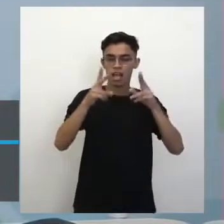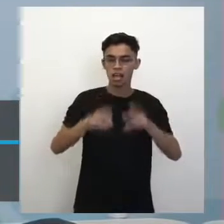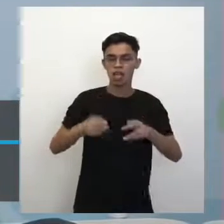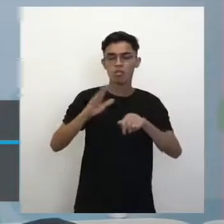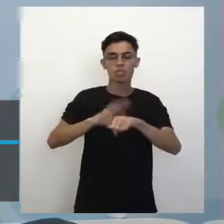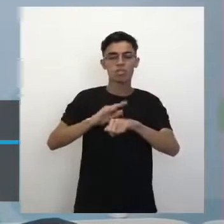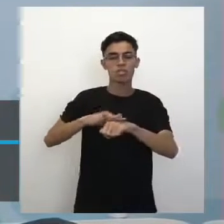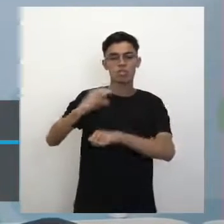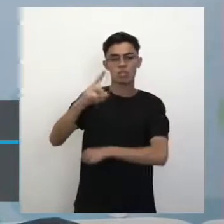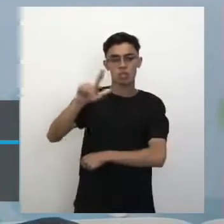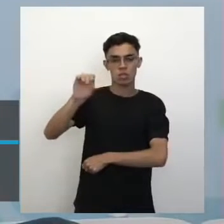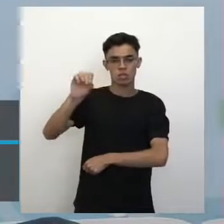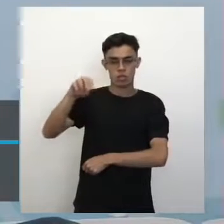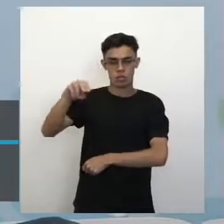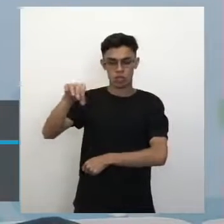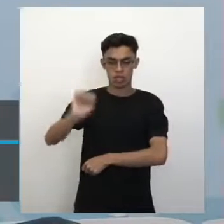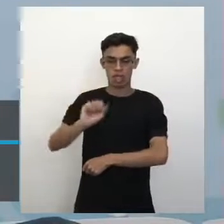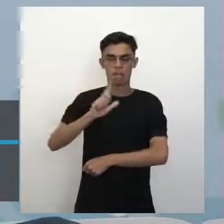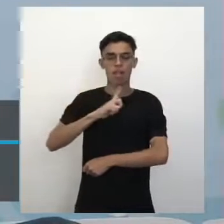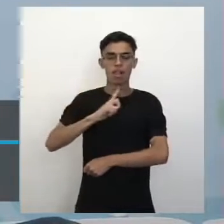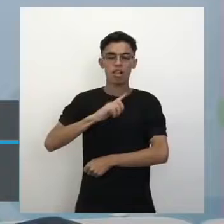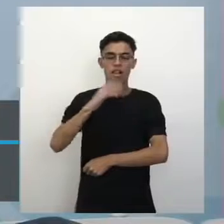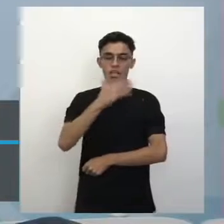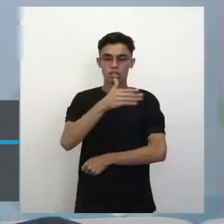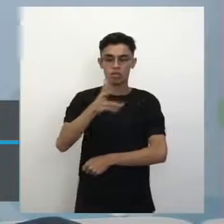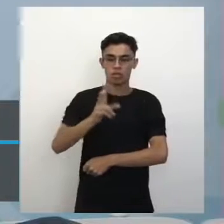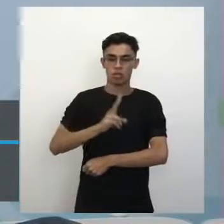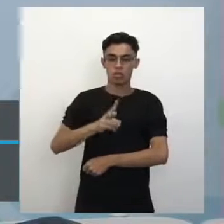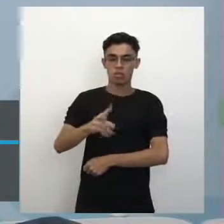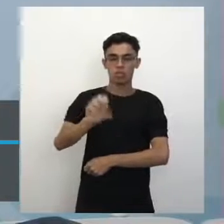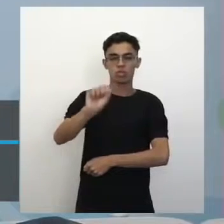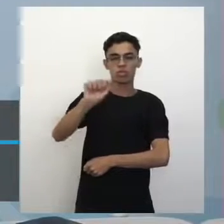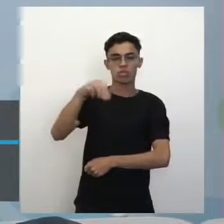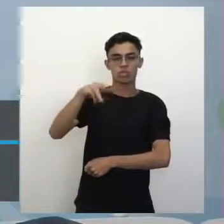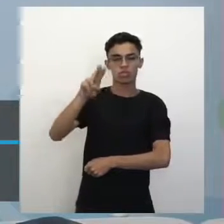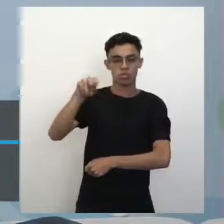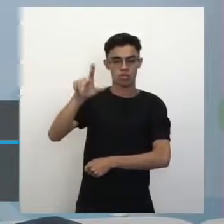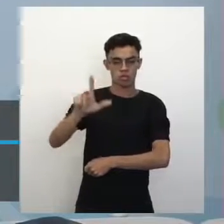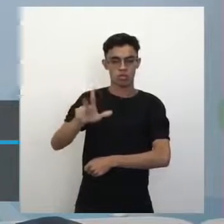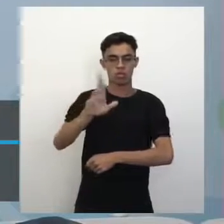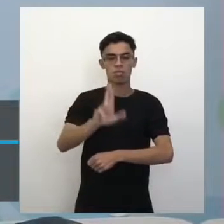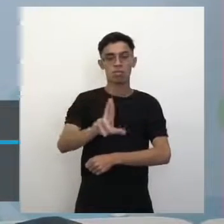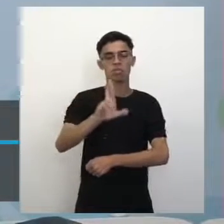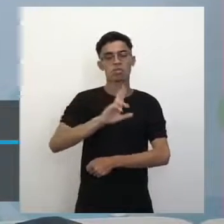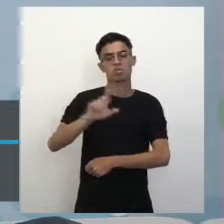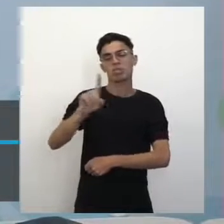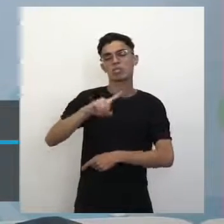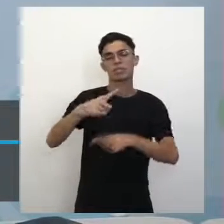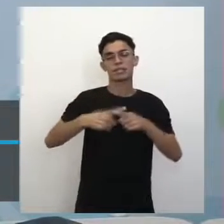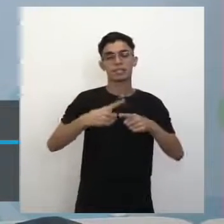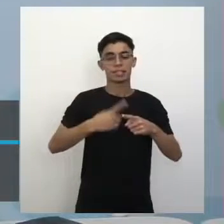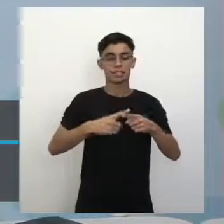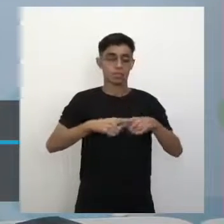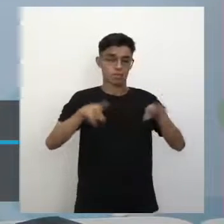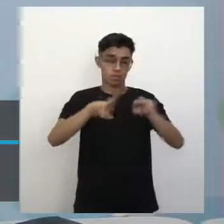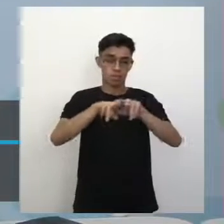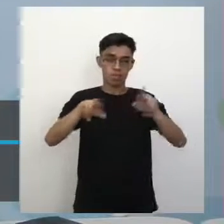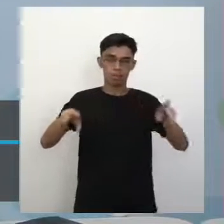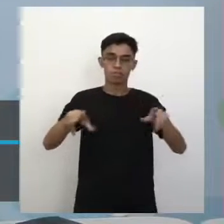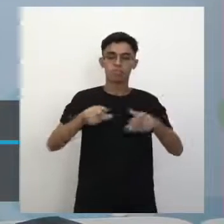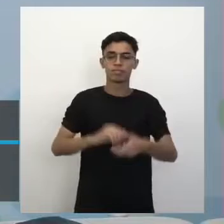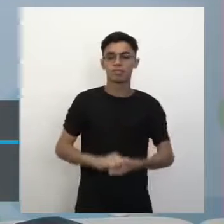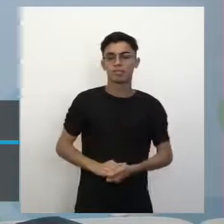Mas aí vem a continuidade aqui, a gente tem a participação aqui do Samuel, colocou não porque eles são diferentes.